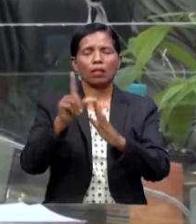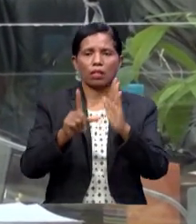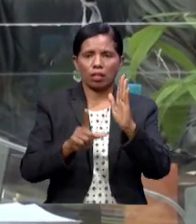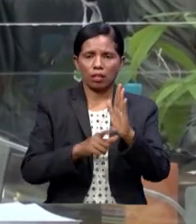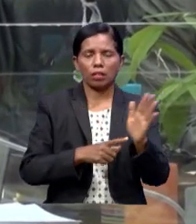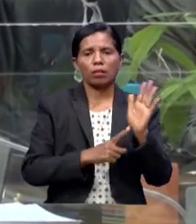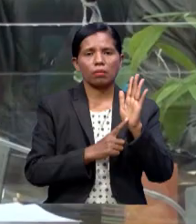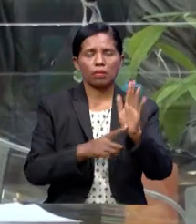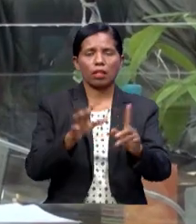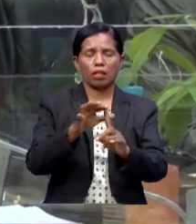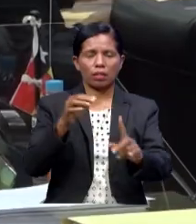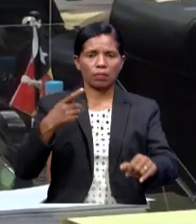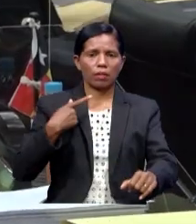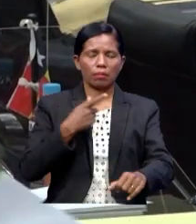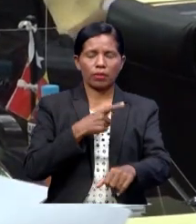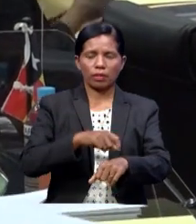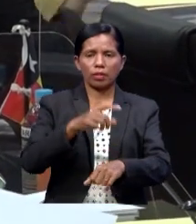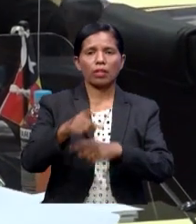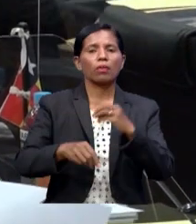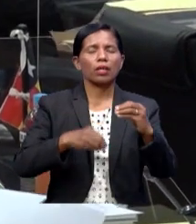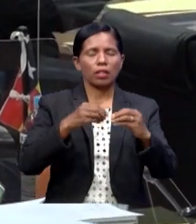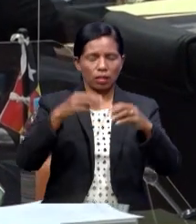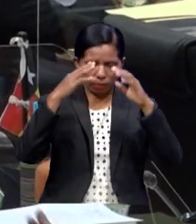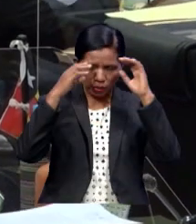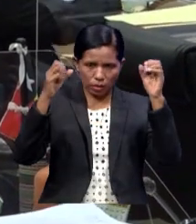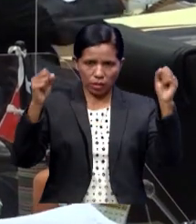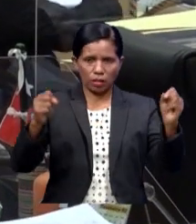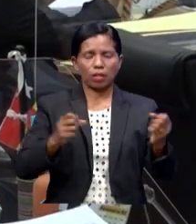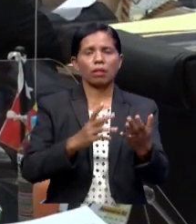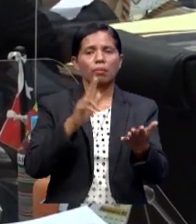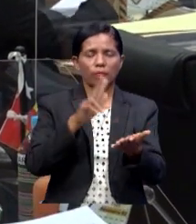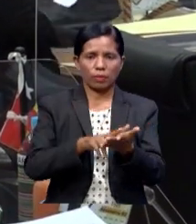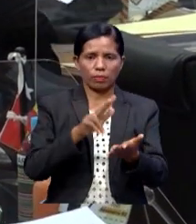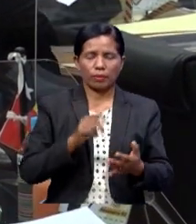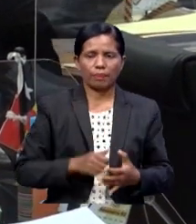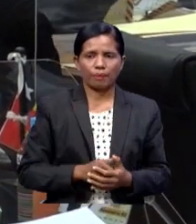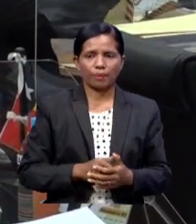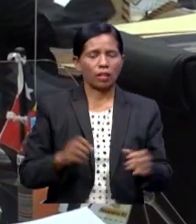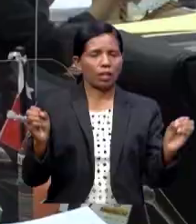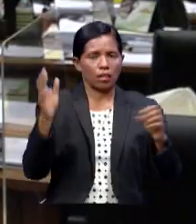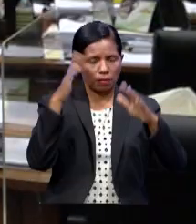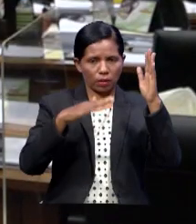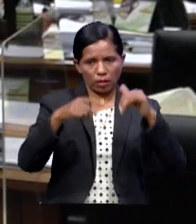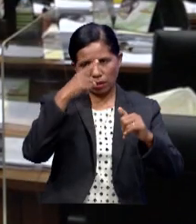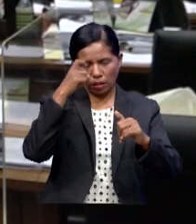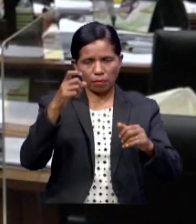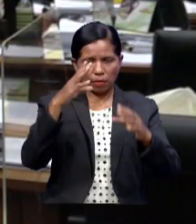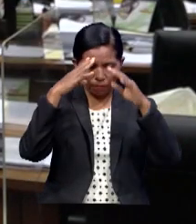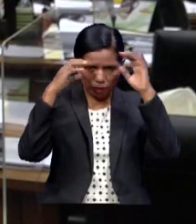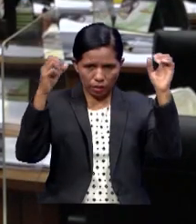ba eleição parlamentar tina ne, ba hira presidente da república promulga. Lá é problema tamba presidente